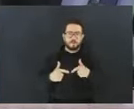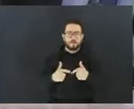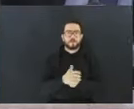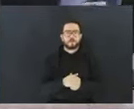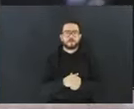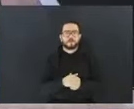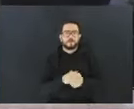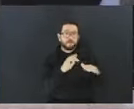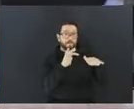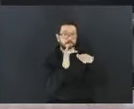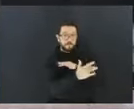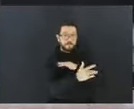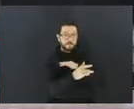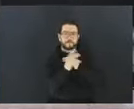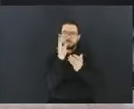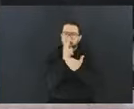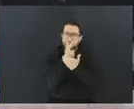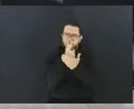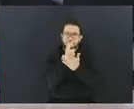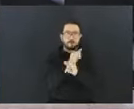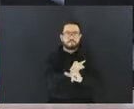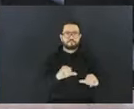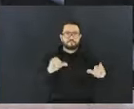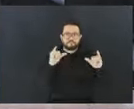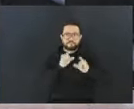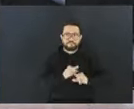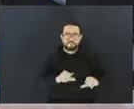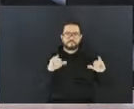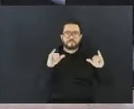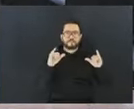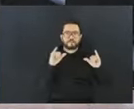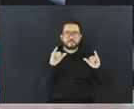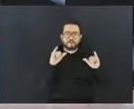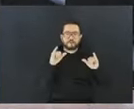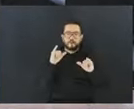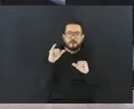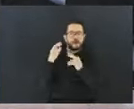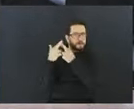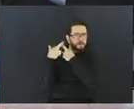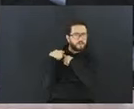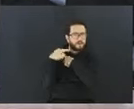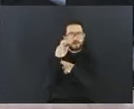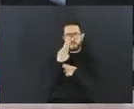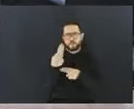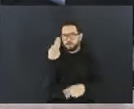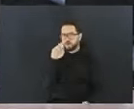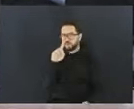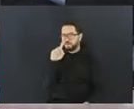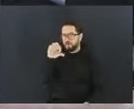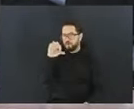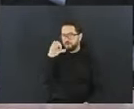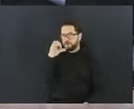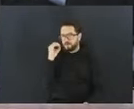realmente as pessoas usem de forma responsável 190 e 193 para um atendimento mais